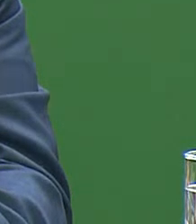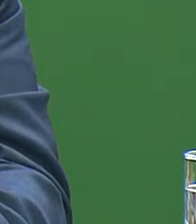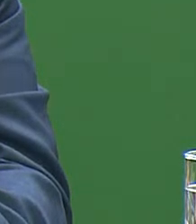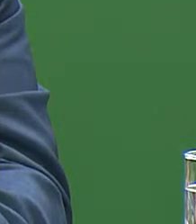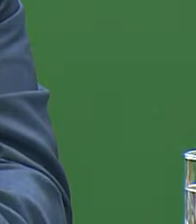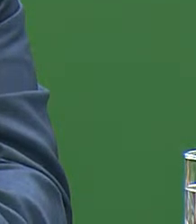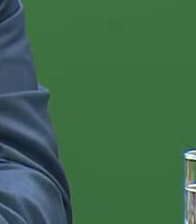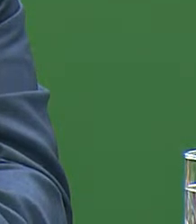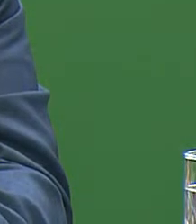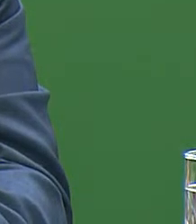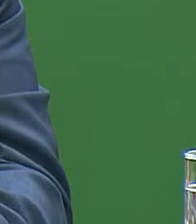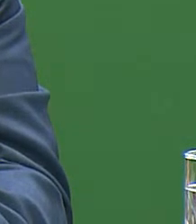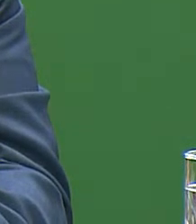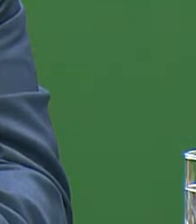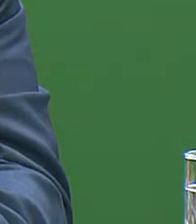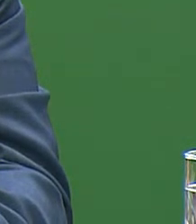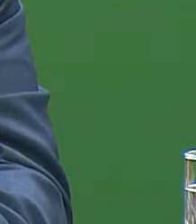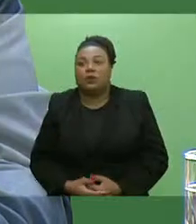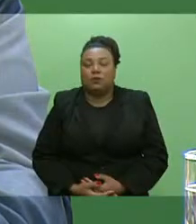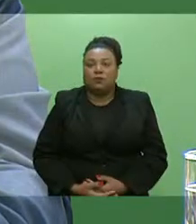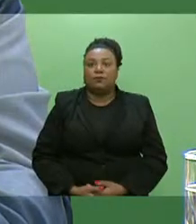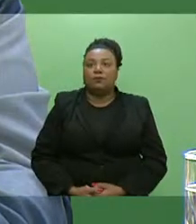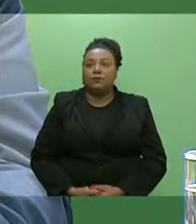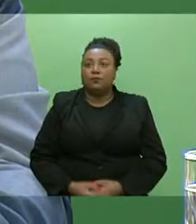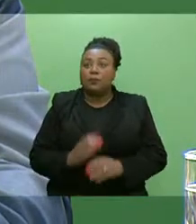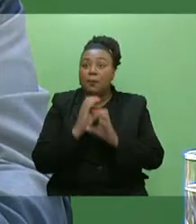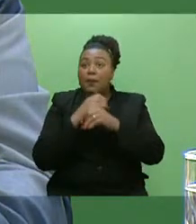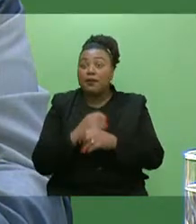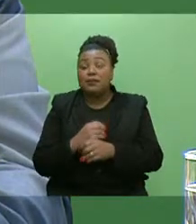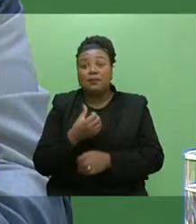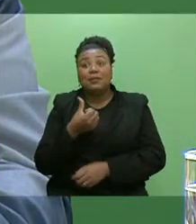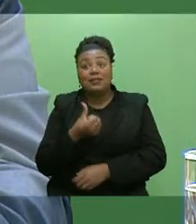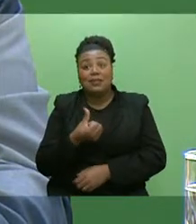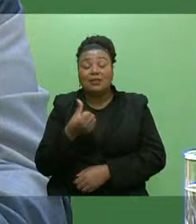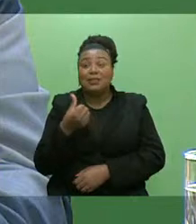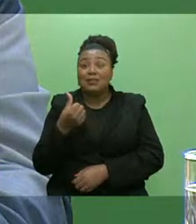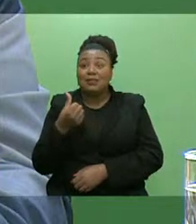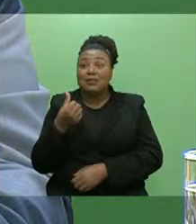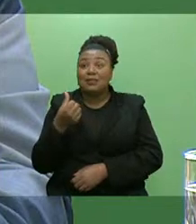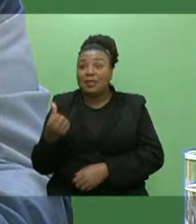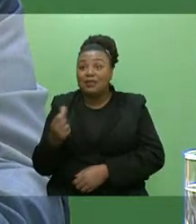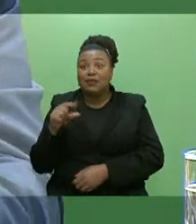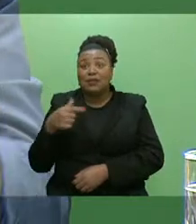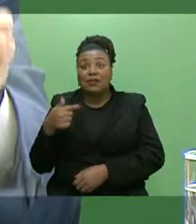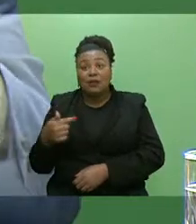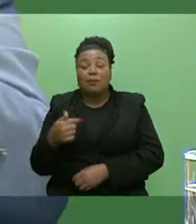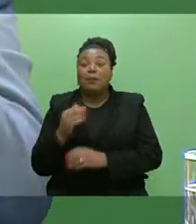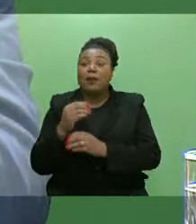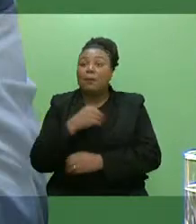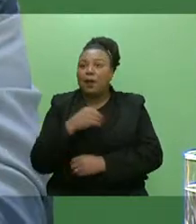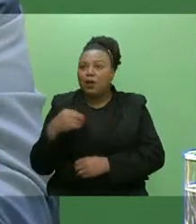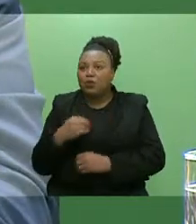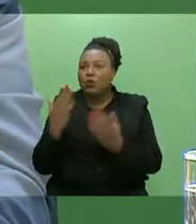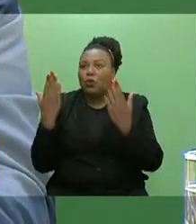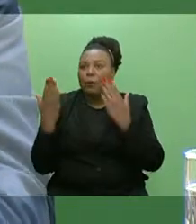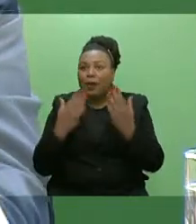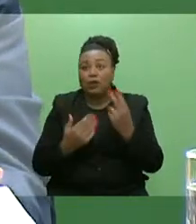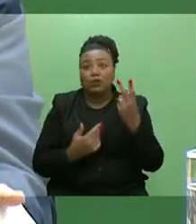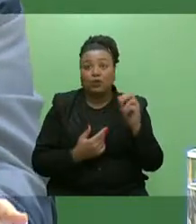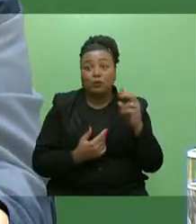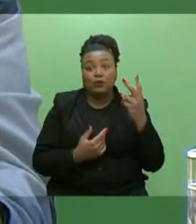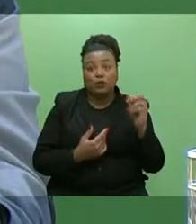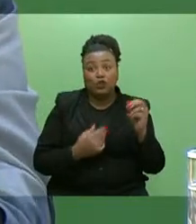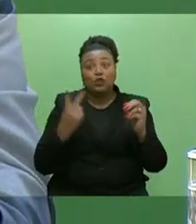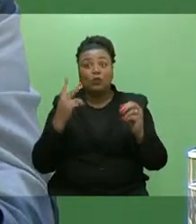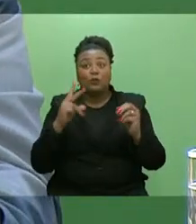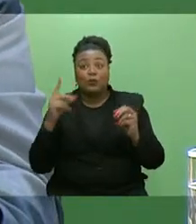Porto Alegre, crescimento de 87,1% para exames e 66,7% para consultas, comparando 2020 a 2021,